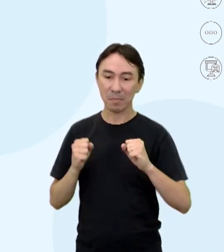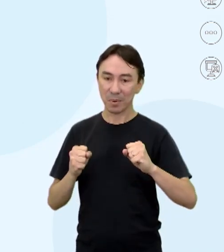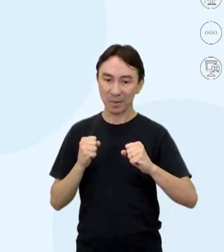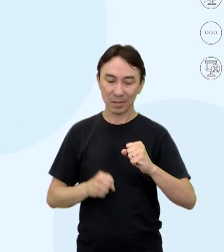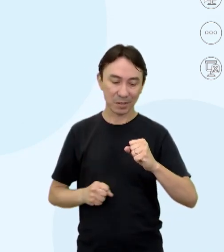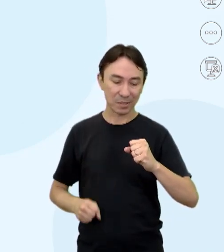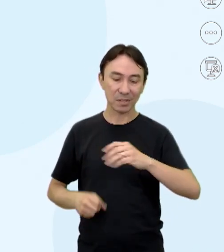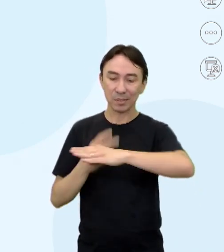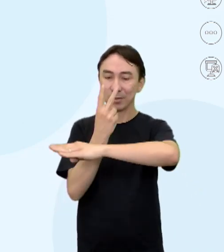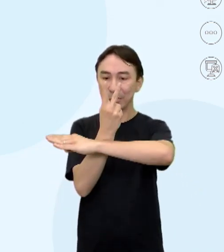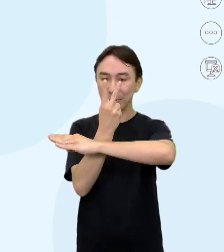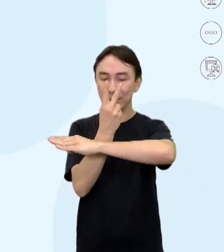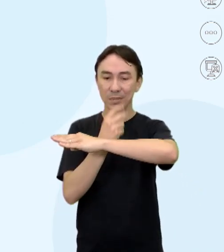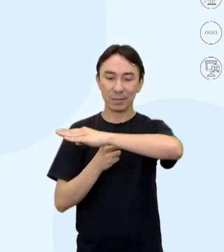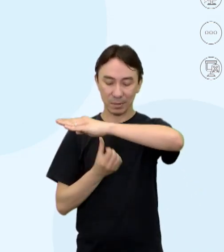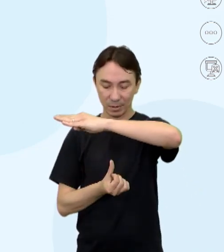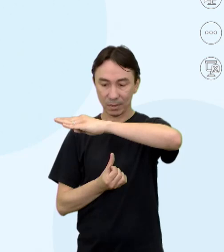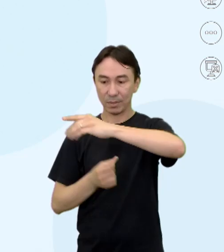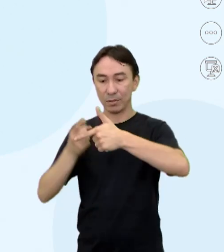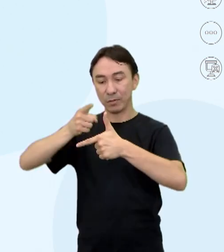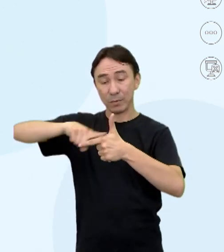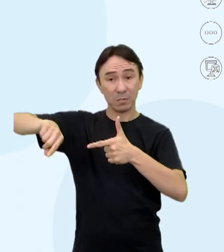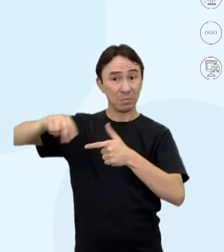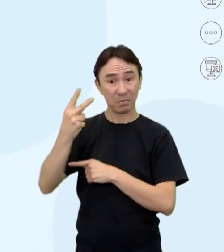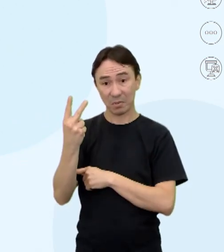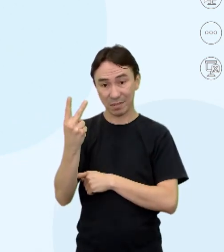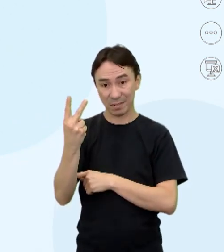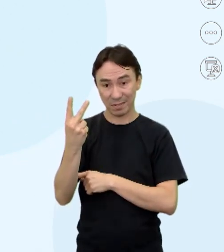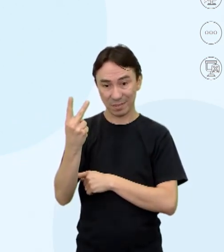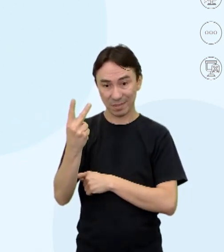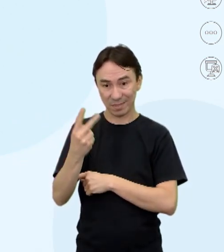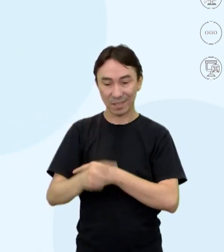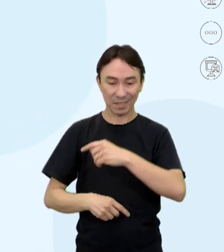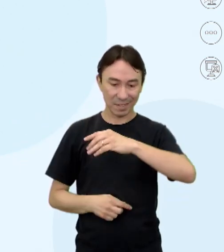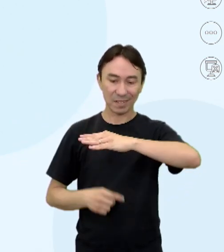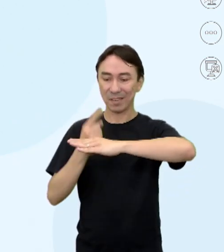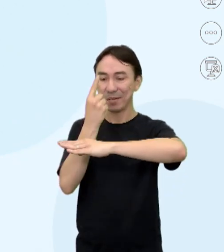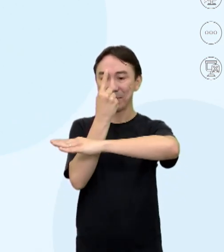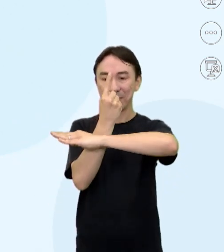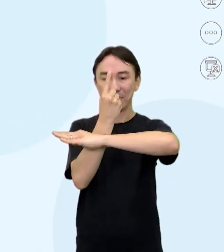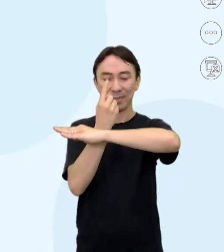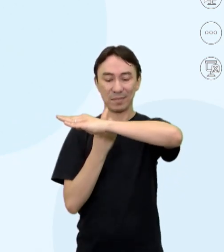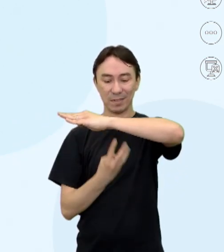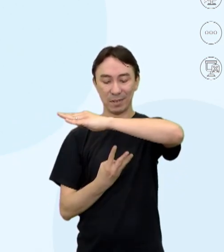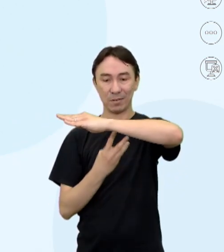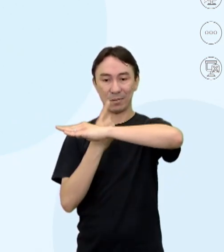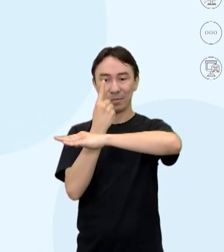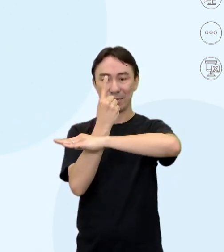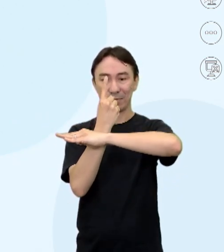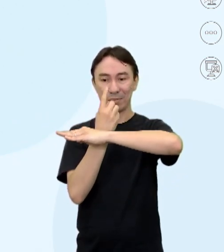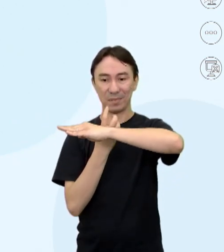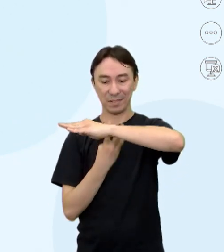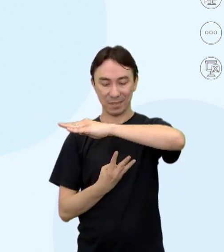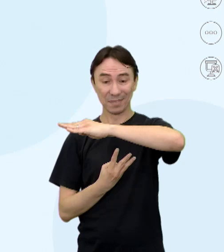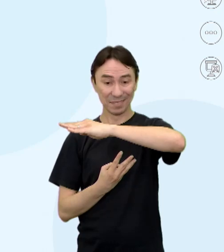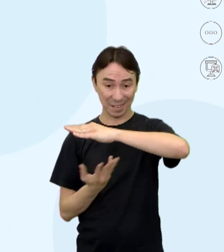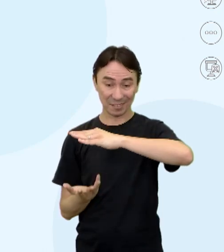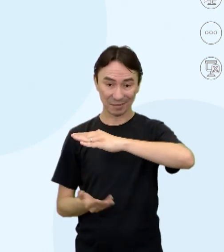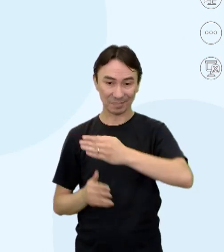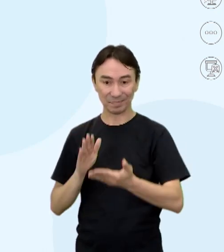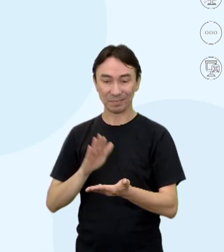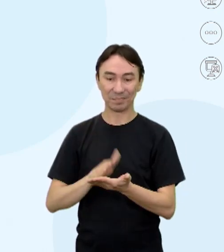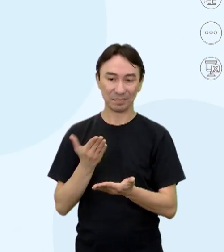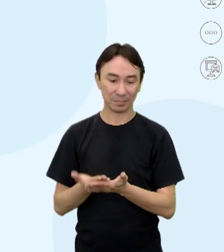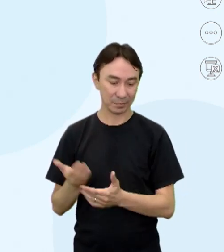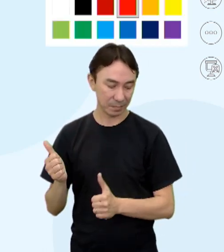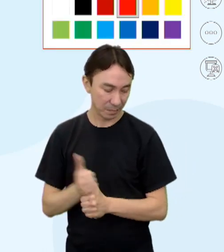por 2 e embaixo por 2 também. Eu acho que o pessoal já está se habituando com essa ideia de simplificação de fração, que a gente tem falado